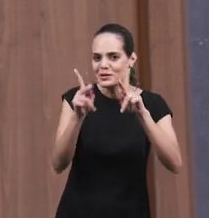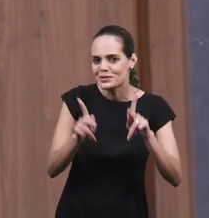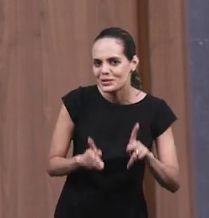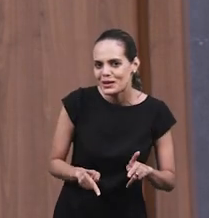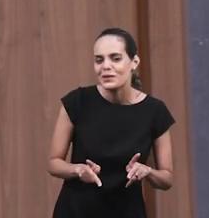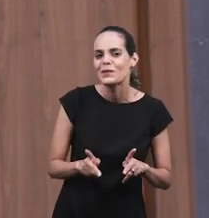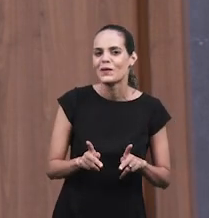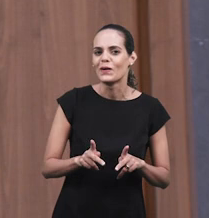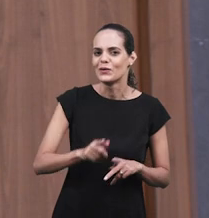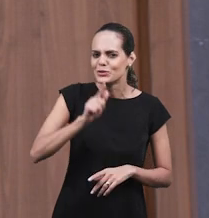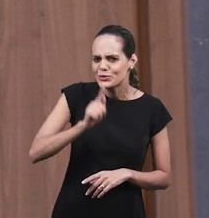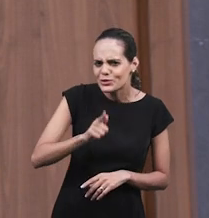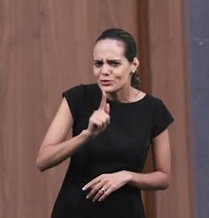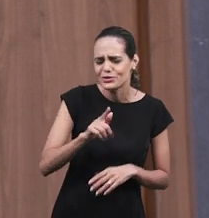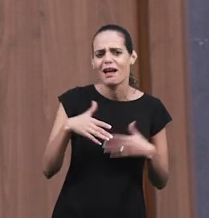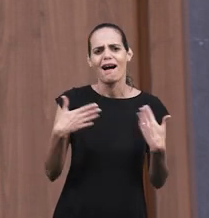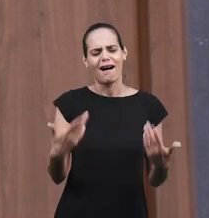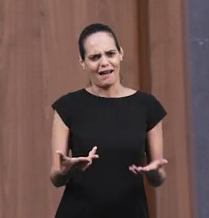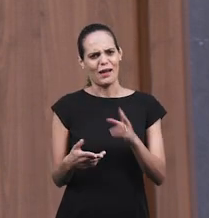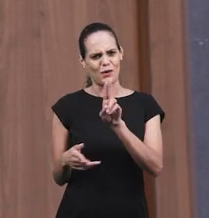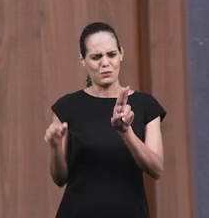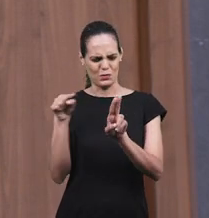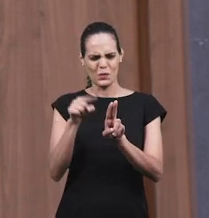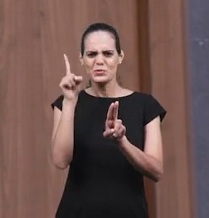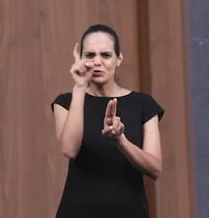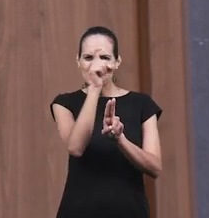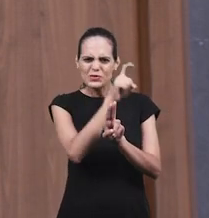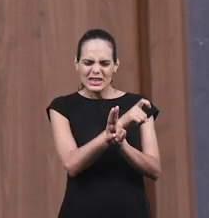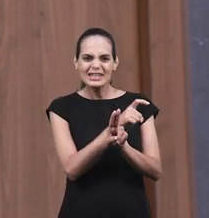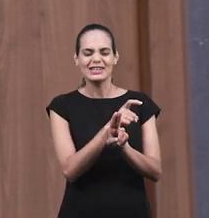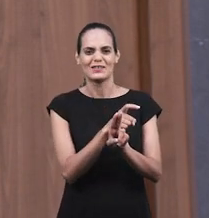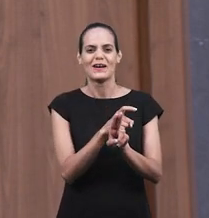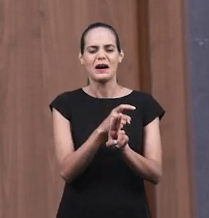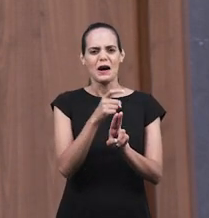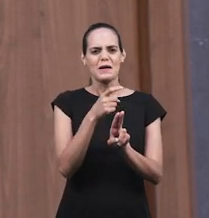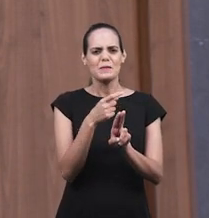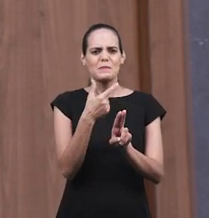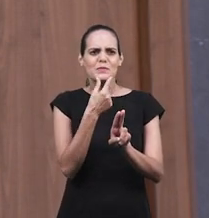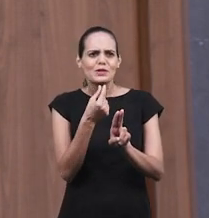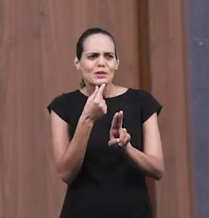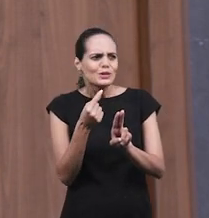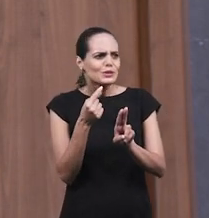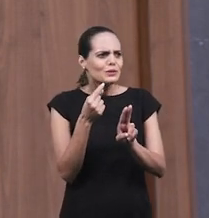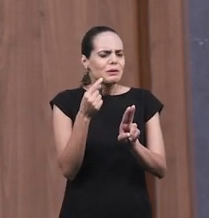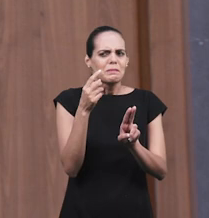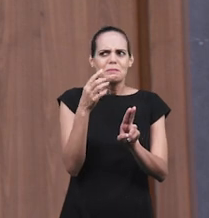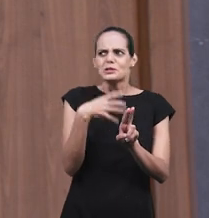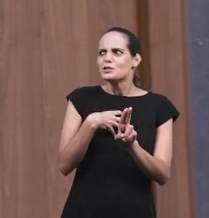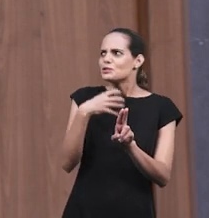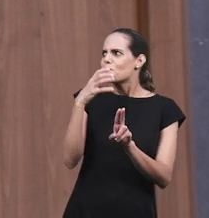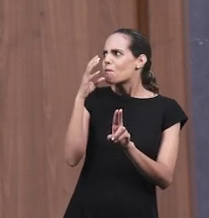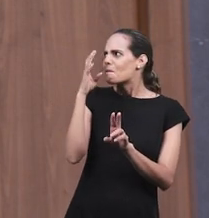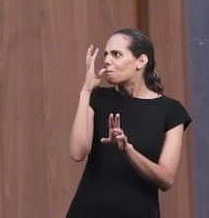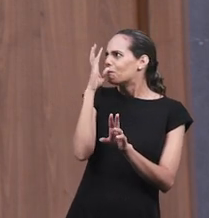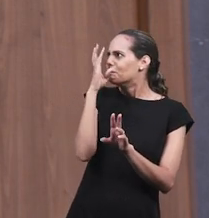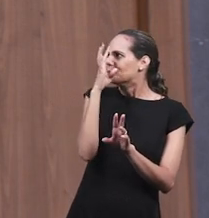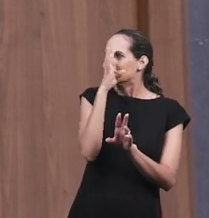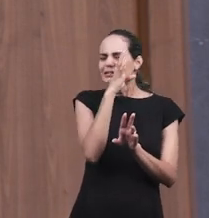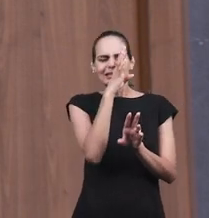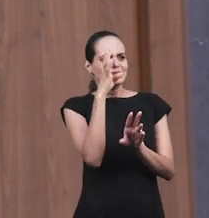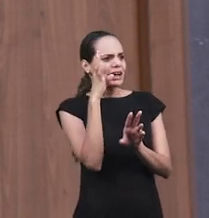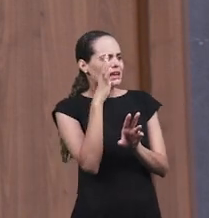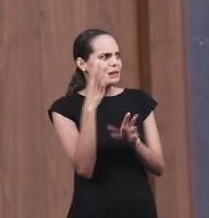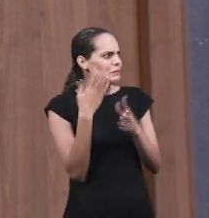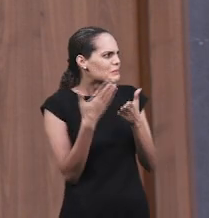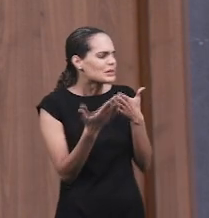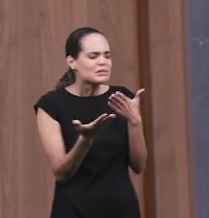ao pastor Gedeuti. Aliás, é um nome tão difícil de pronunciar que o Eliel ficou até meio perdido no início da